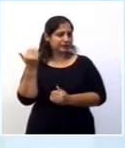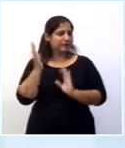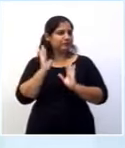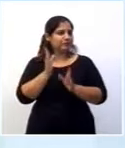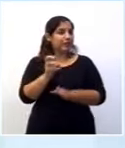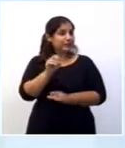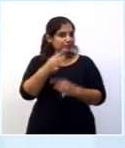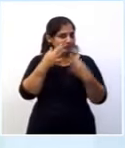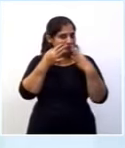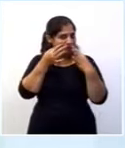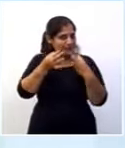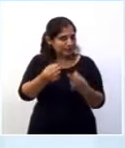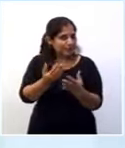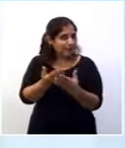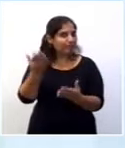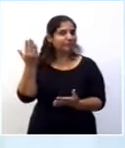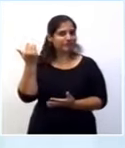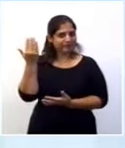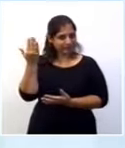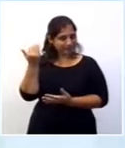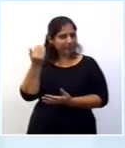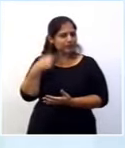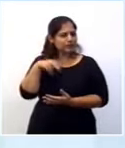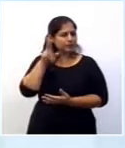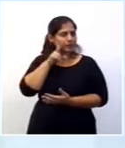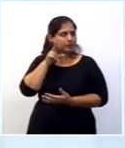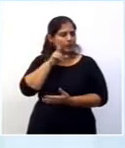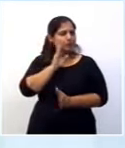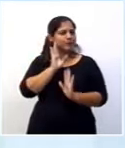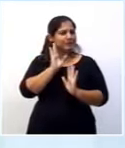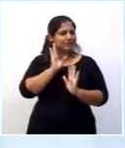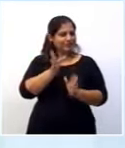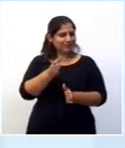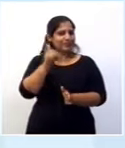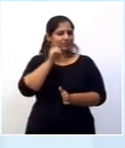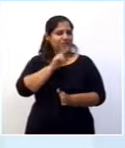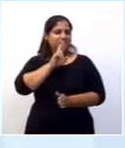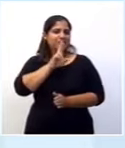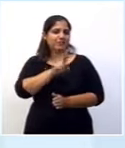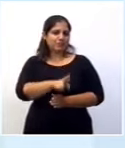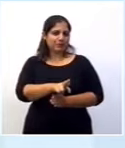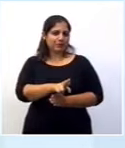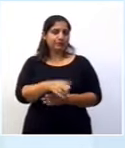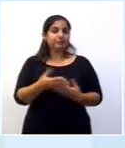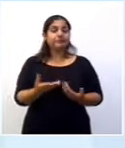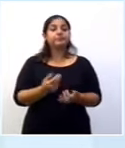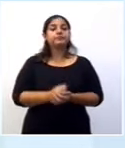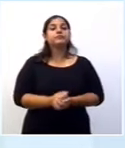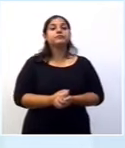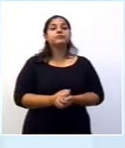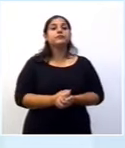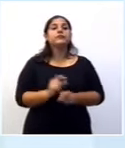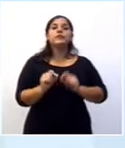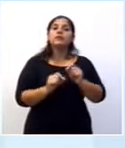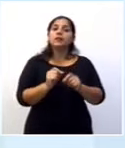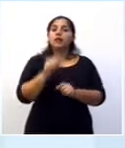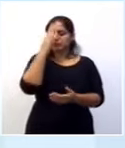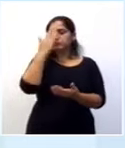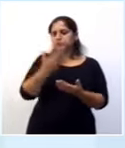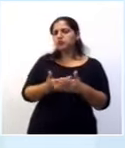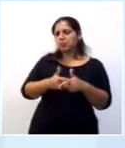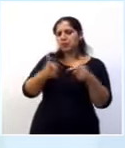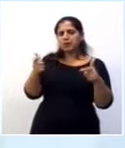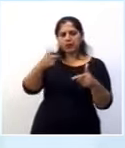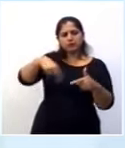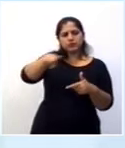quem estava atento à aula passada vai ter facilidade para responder essa questão. E também acredito que a